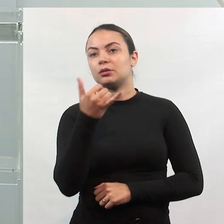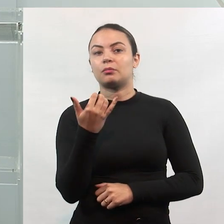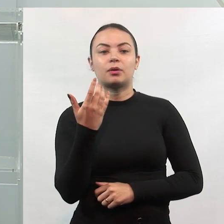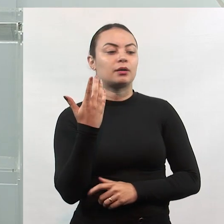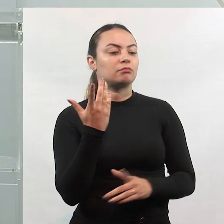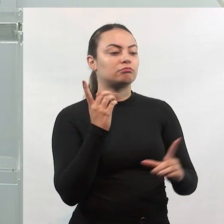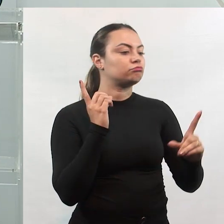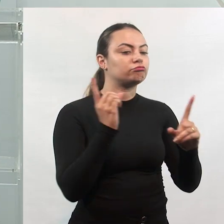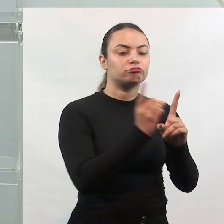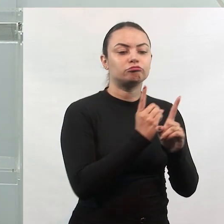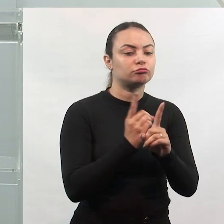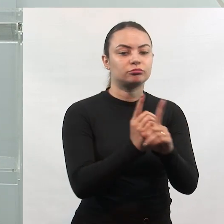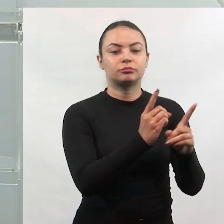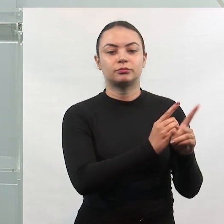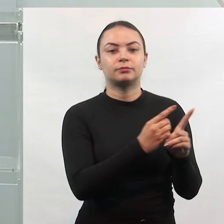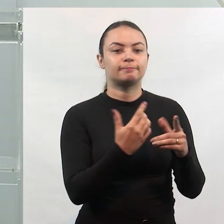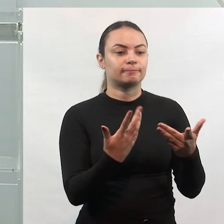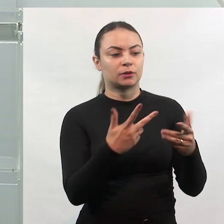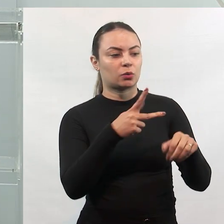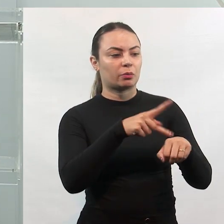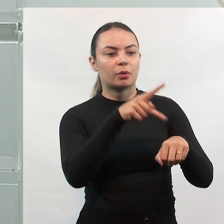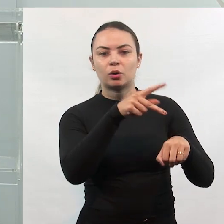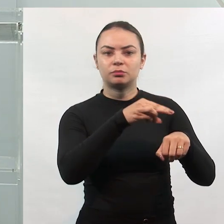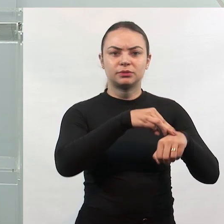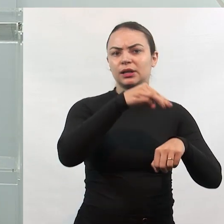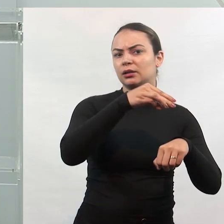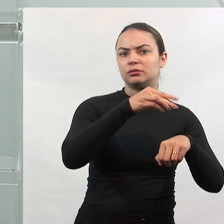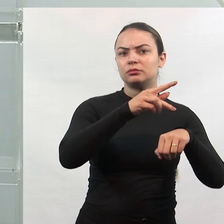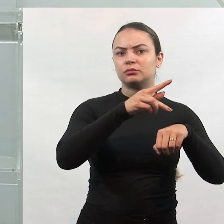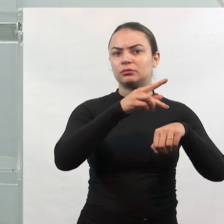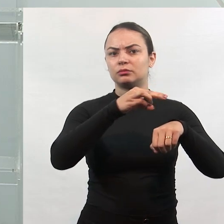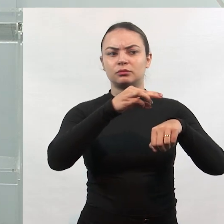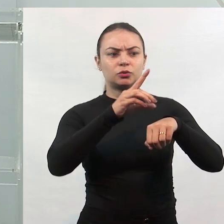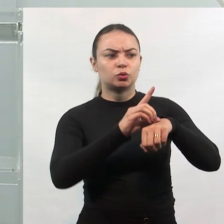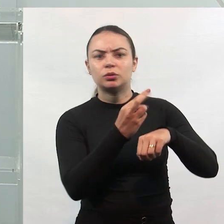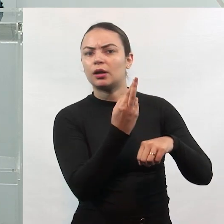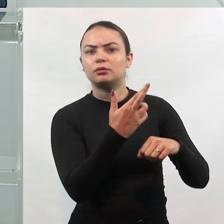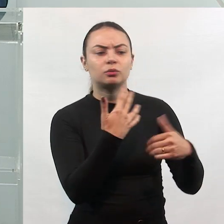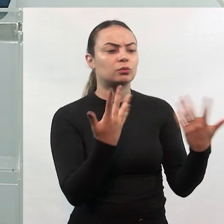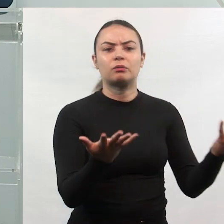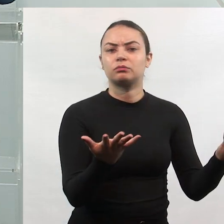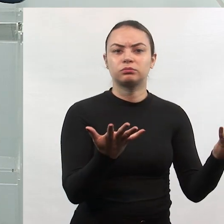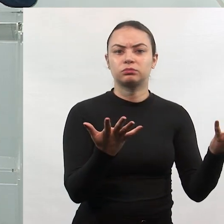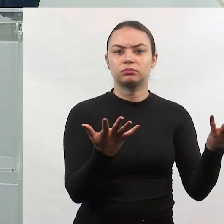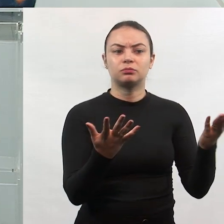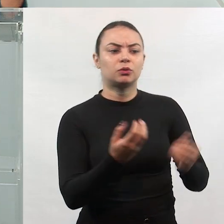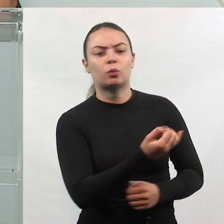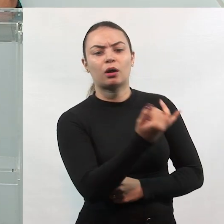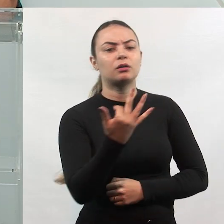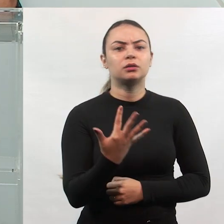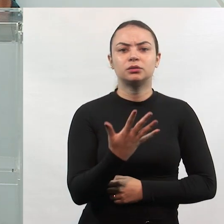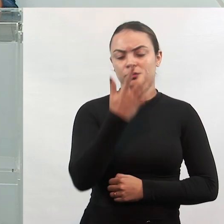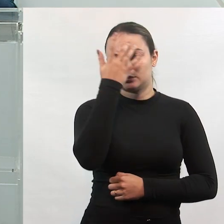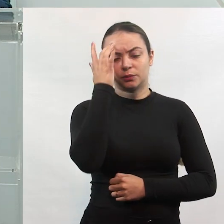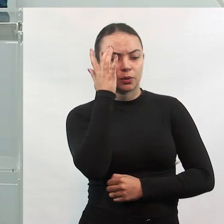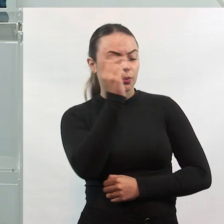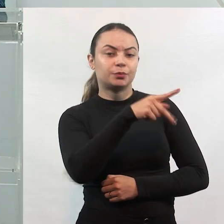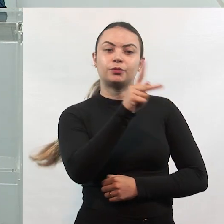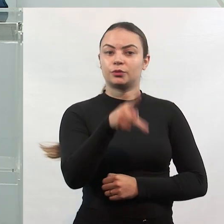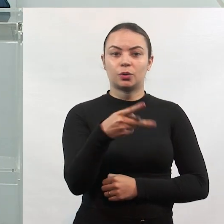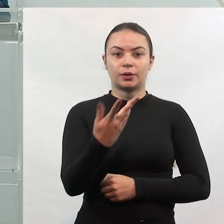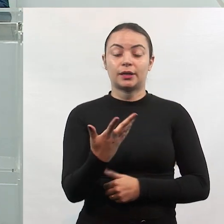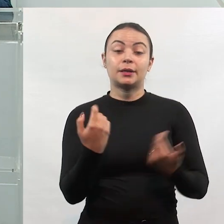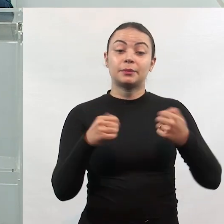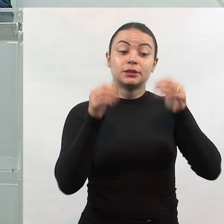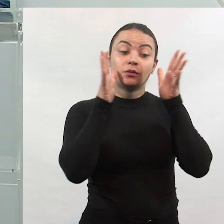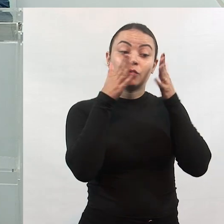Zona Norte. Perceba, você vai restringindo o teu público para que tu consiga fazer uma análise, porque se você pega um universo muito grande, né, a tua